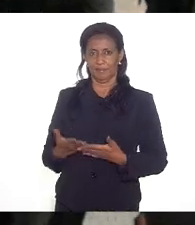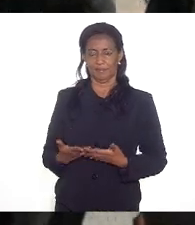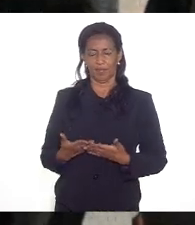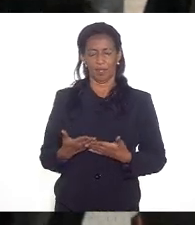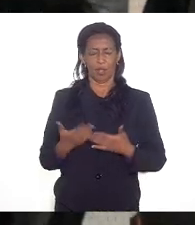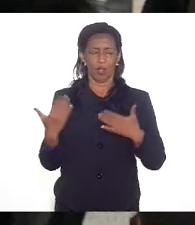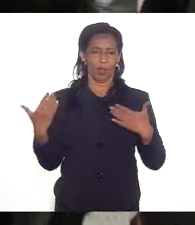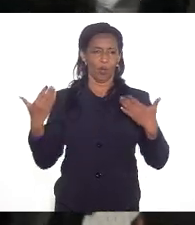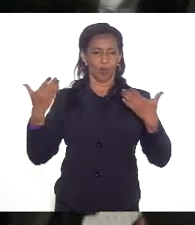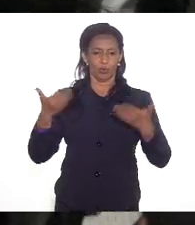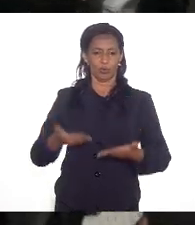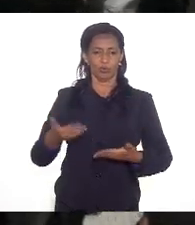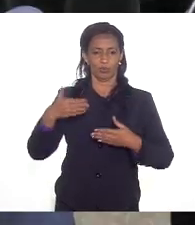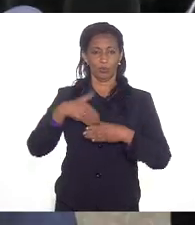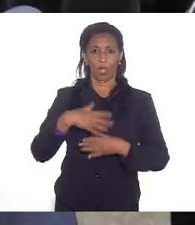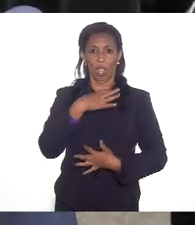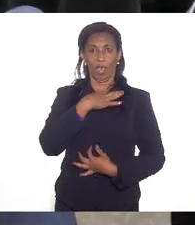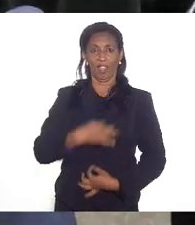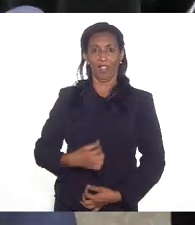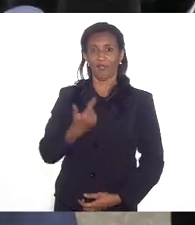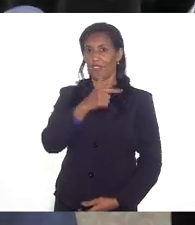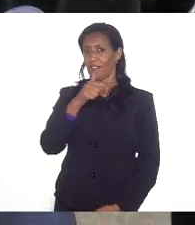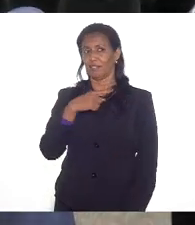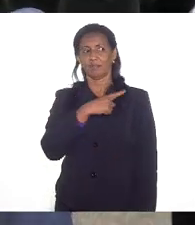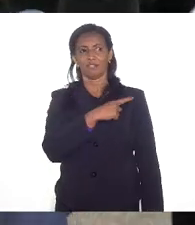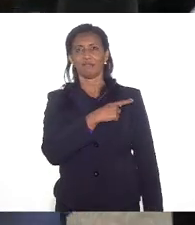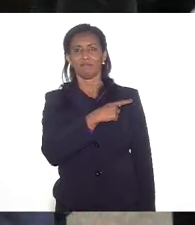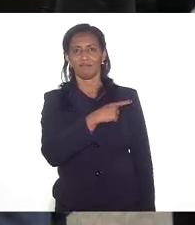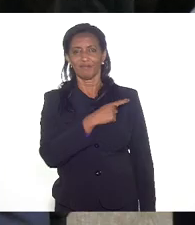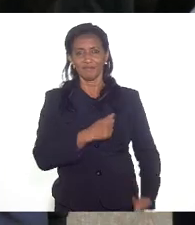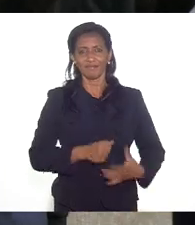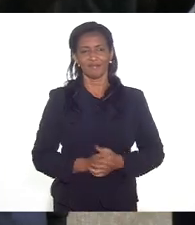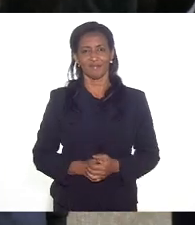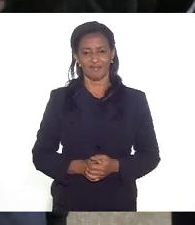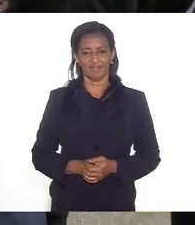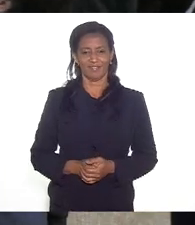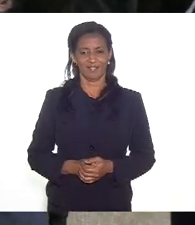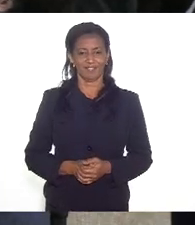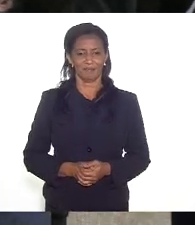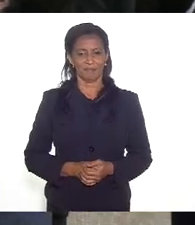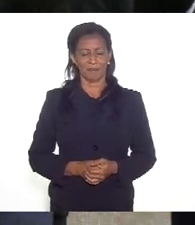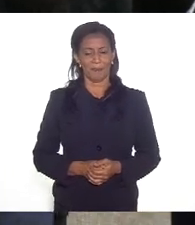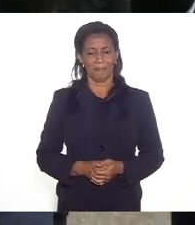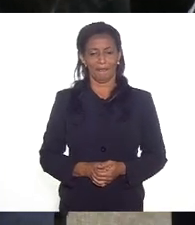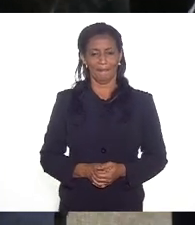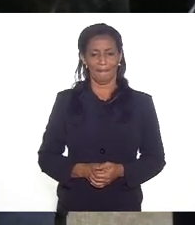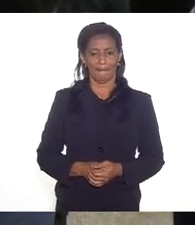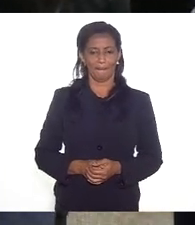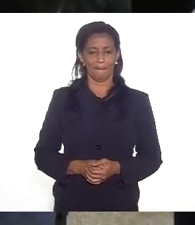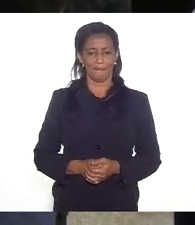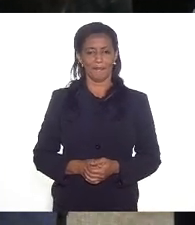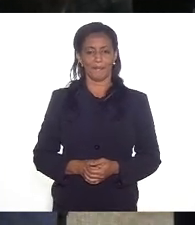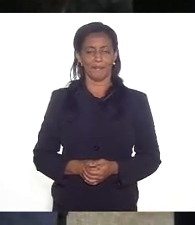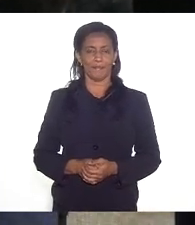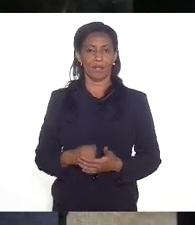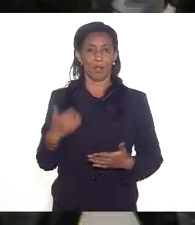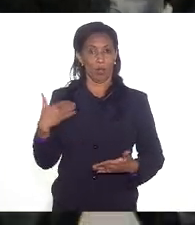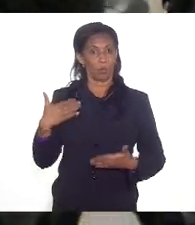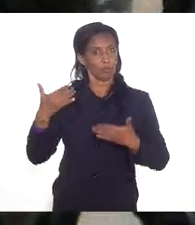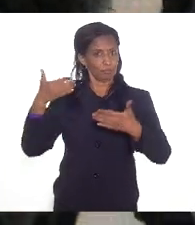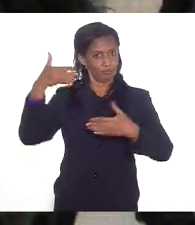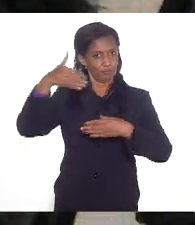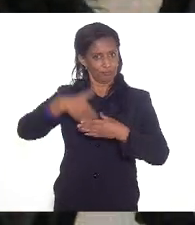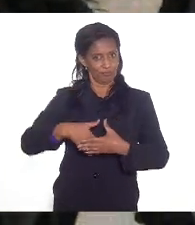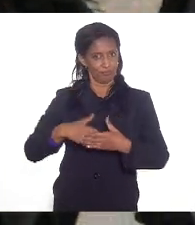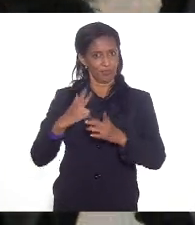lavo Quando eu Fui eleito tá sem gravar tem presidente a trabalhar os lados já está bom ver esse logo quando eu